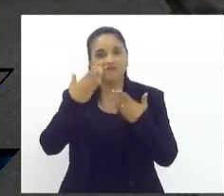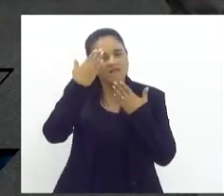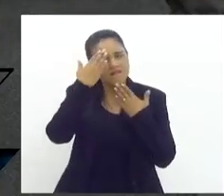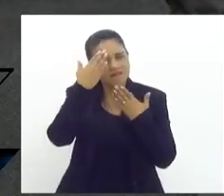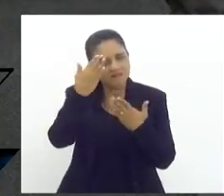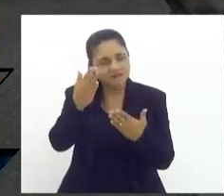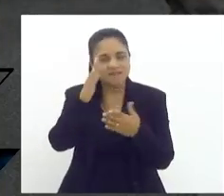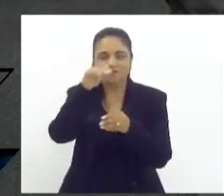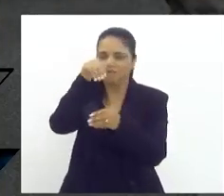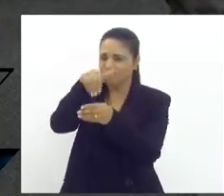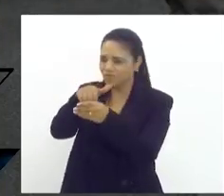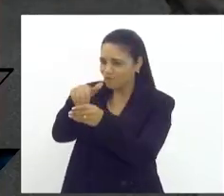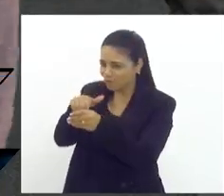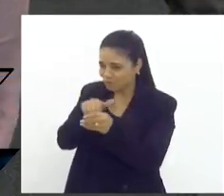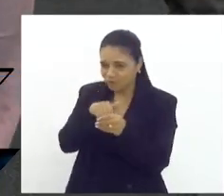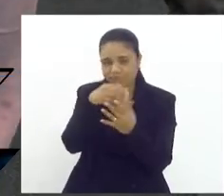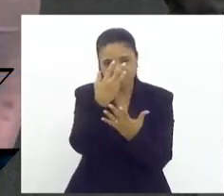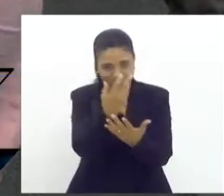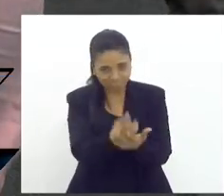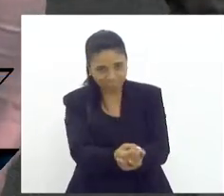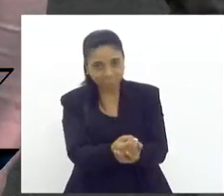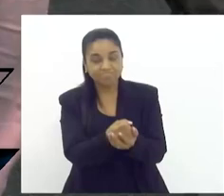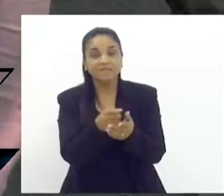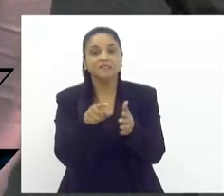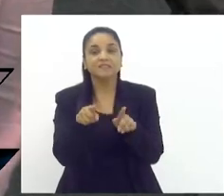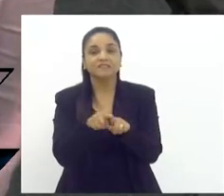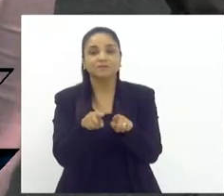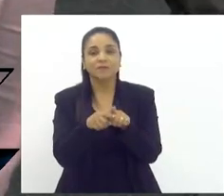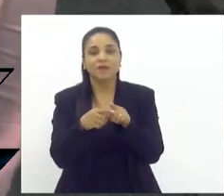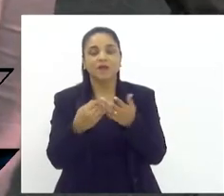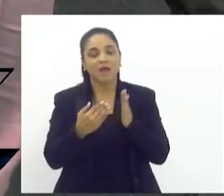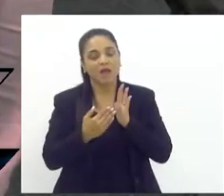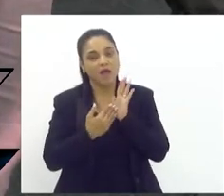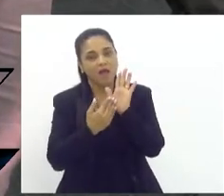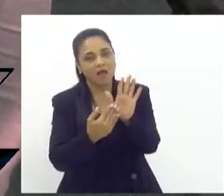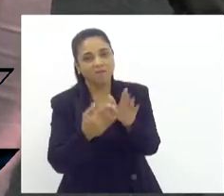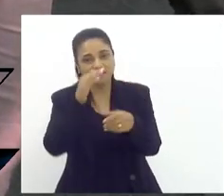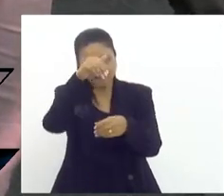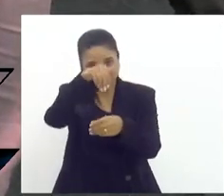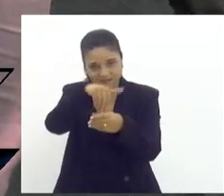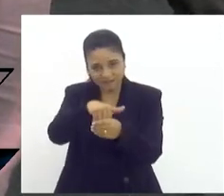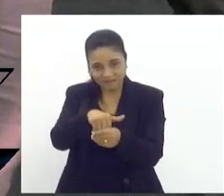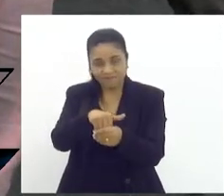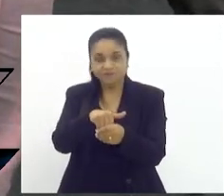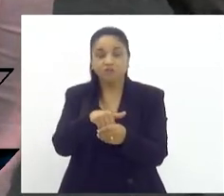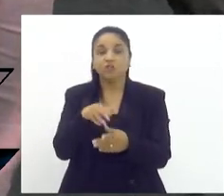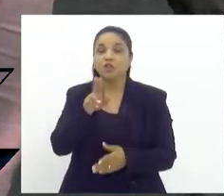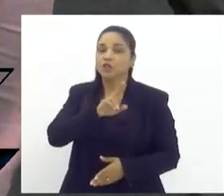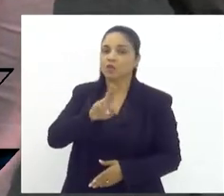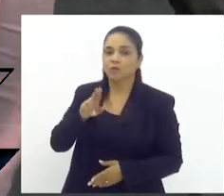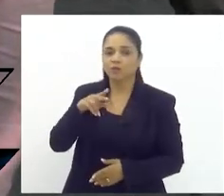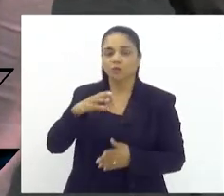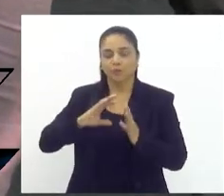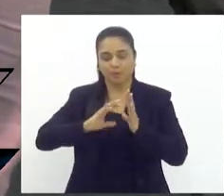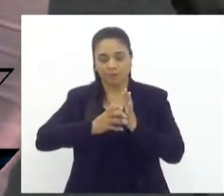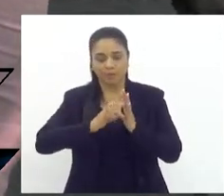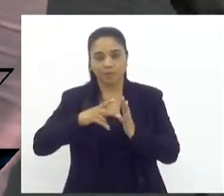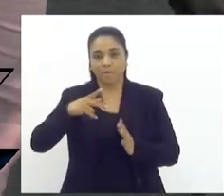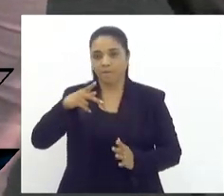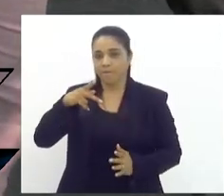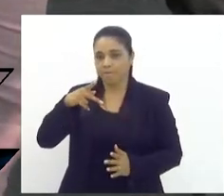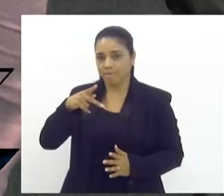que votaram o favoravelmente e apresenta essa declaração de voto em nome do PDT e faço rapidamente